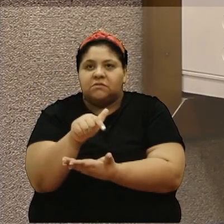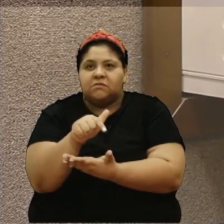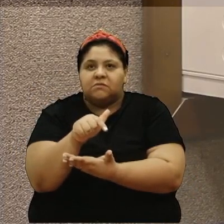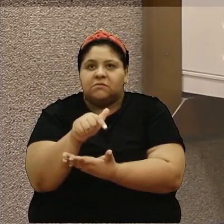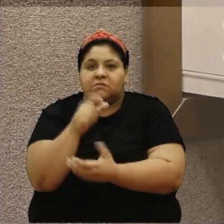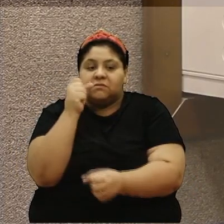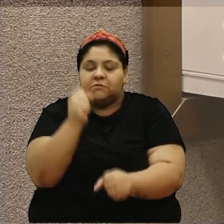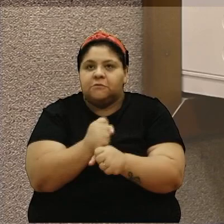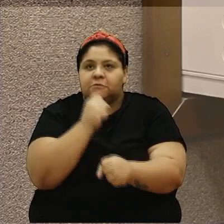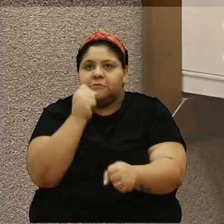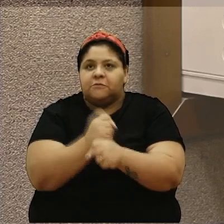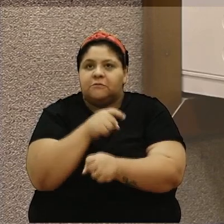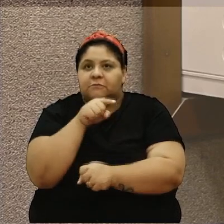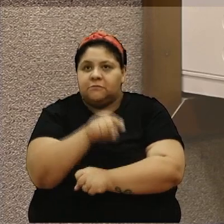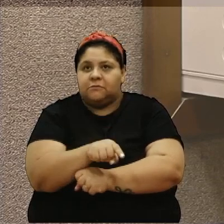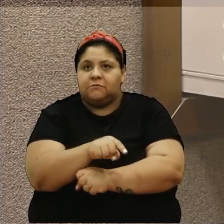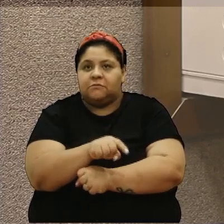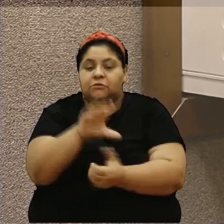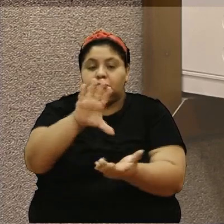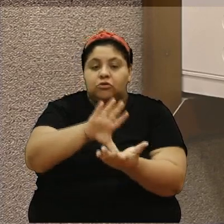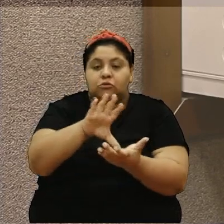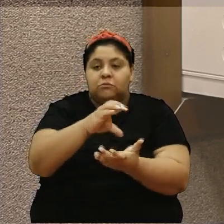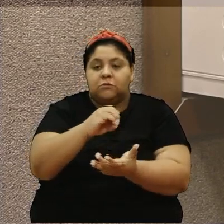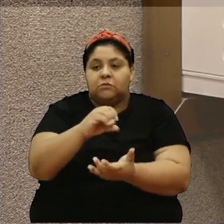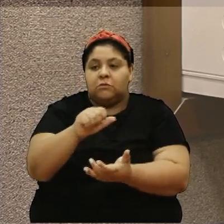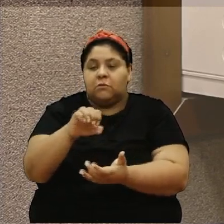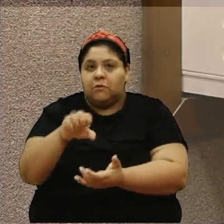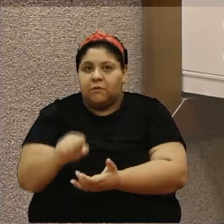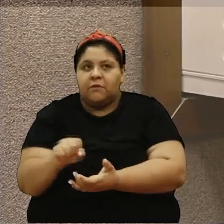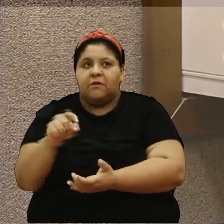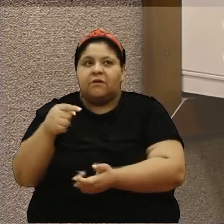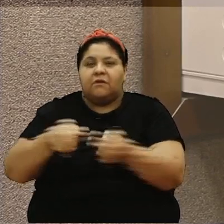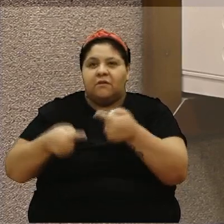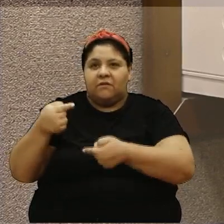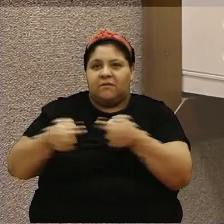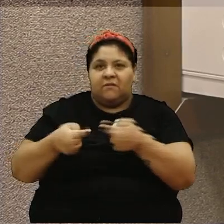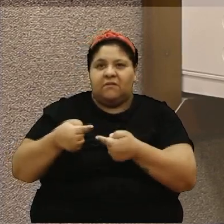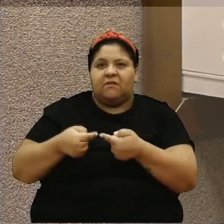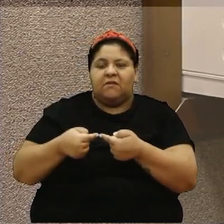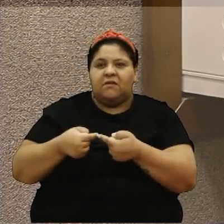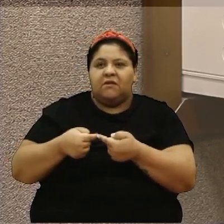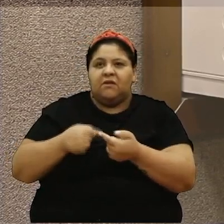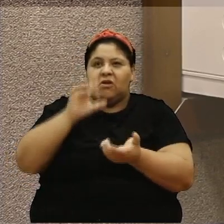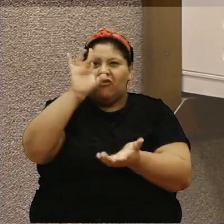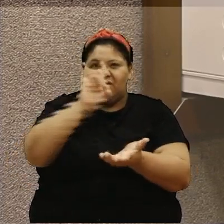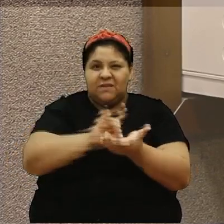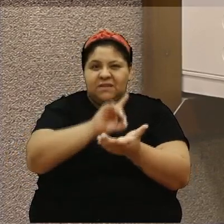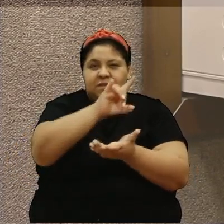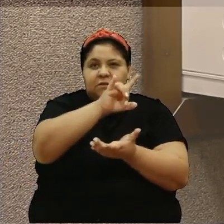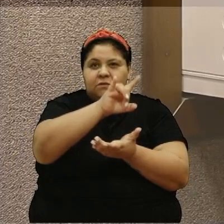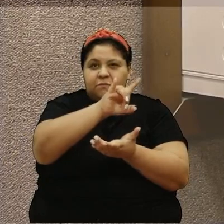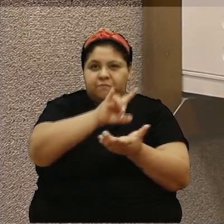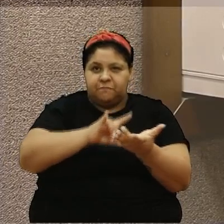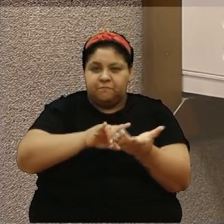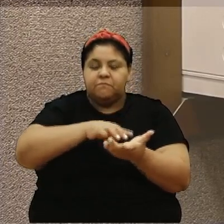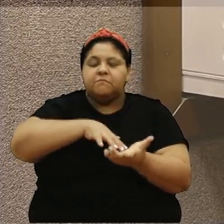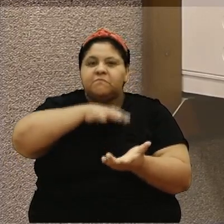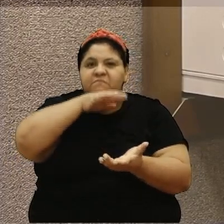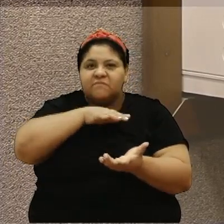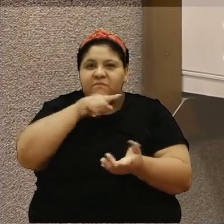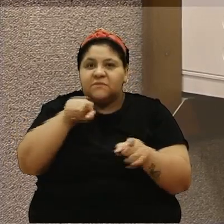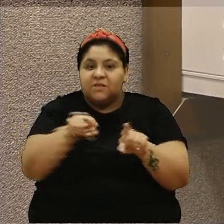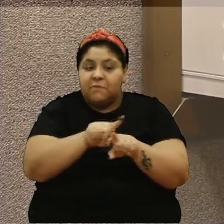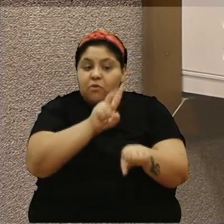aquela obra lá especial lá no Parque Oasis, né? Quando se discutia a questão da regularização do loteamento e a preservação daquela